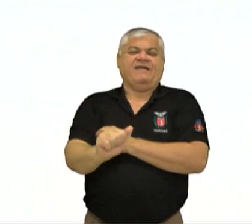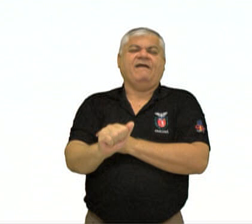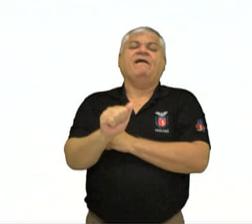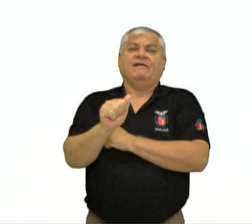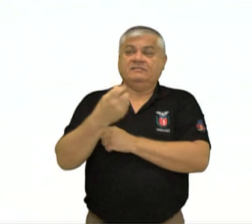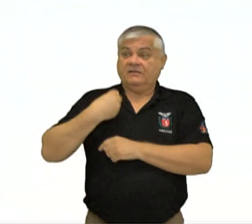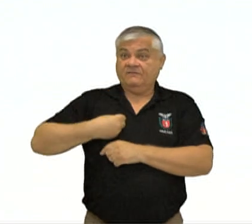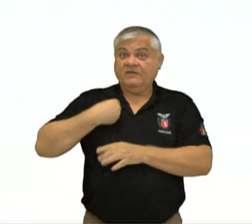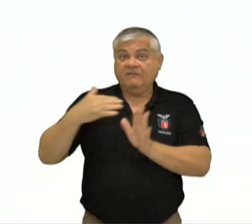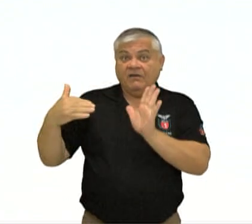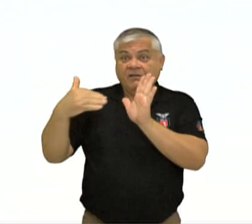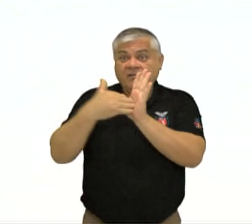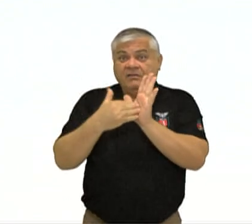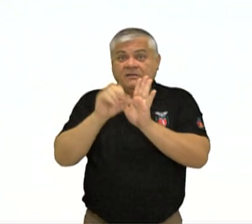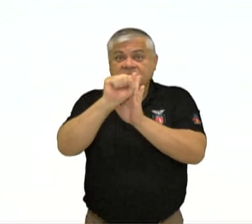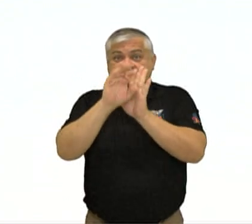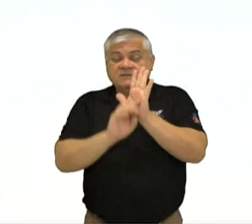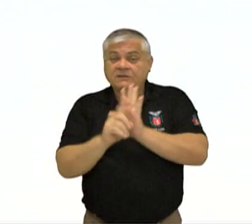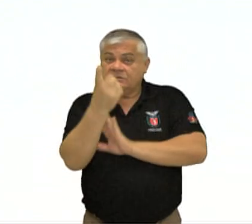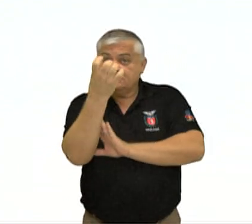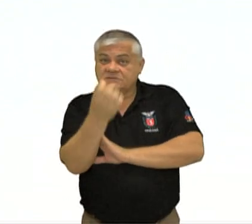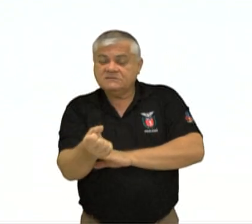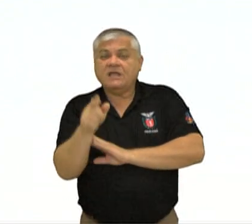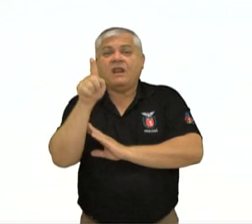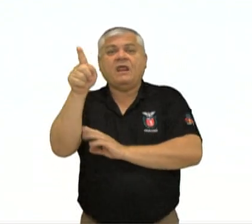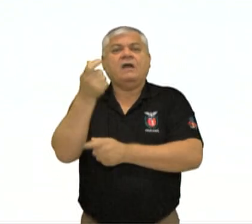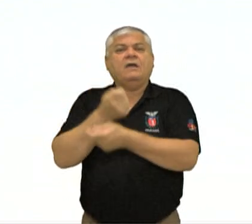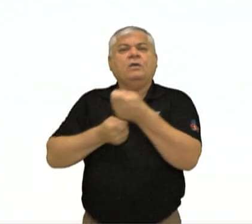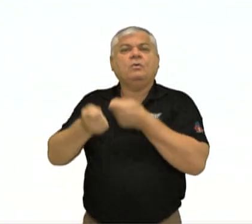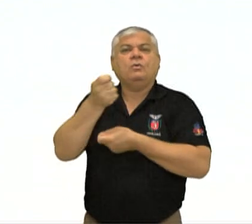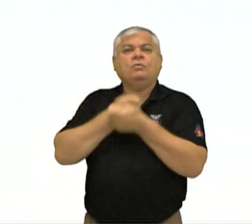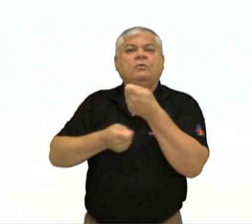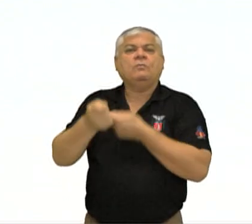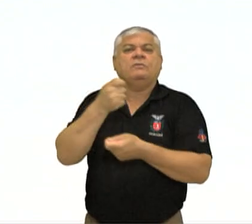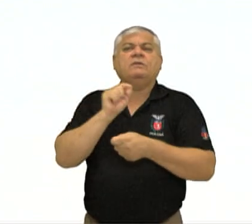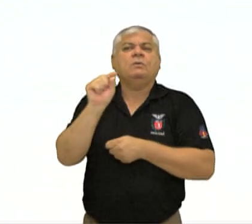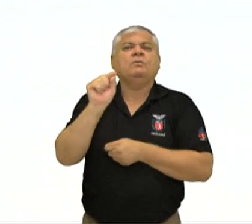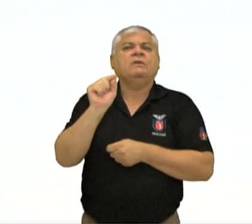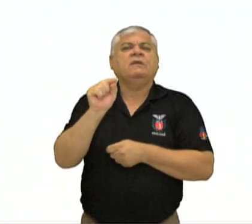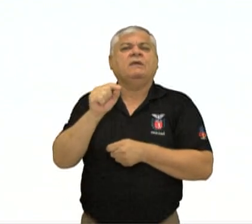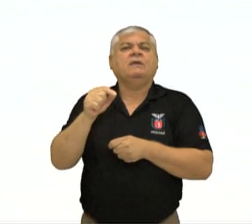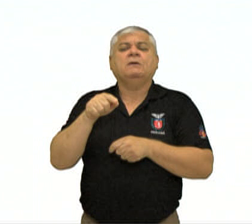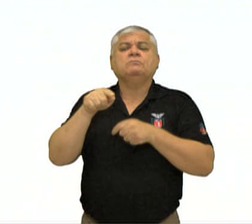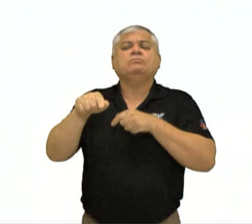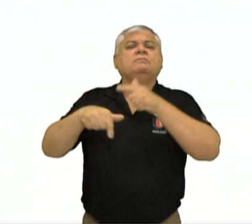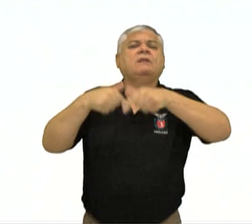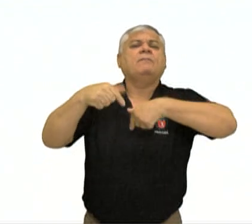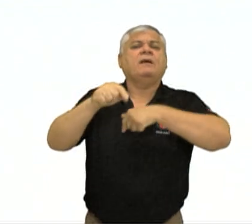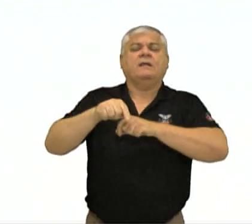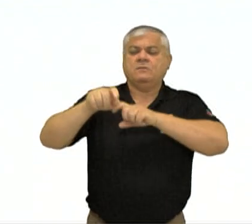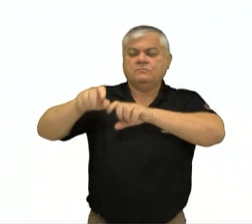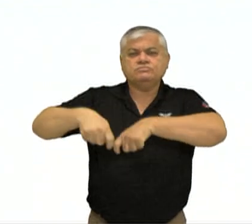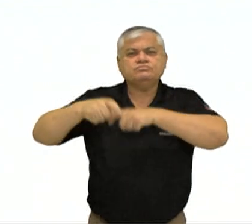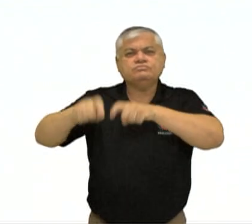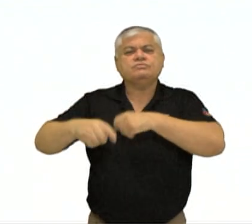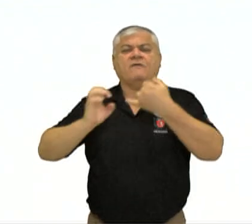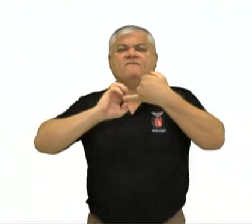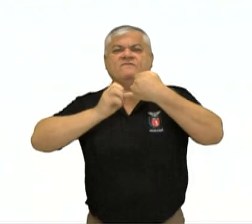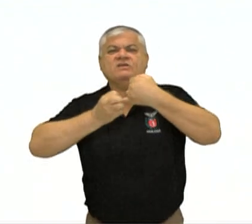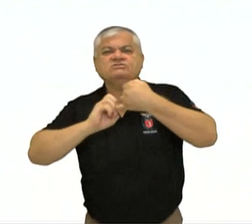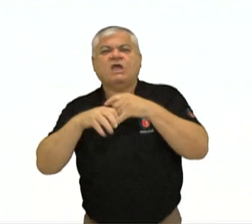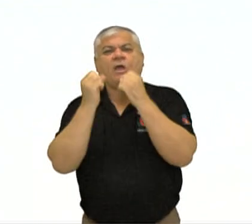XVI. A economia desse império, uma economia baseada na agricultura, né? Vamos ter a produção de milho, feijão, e a